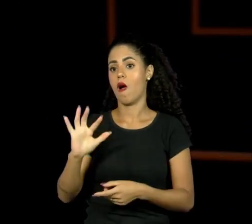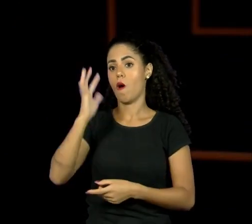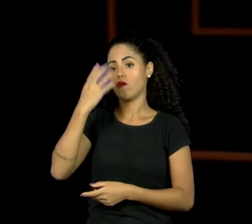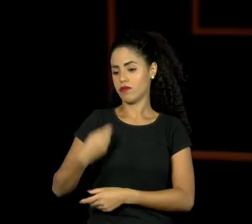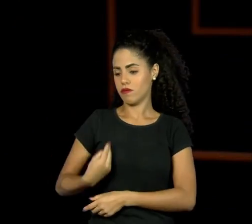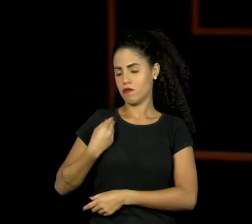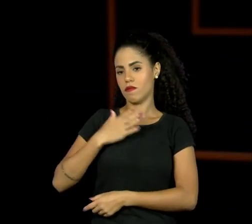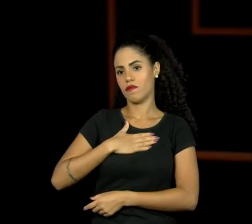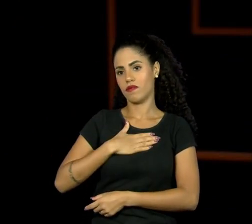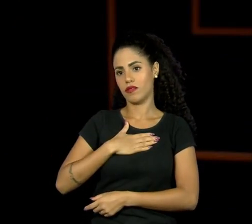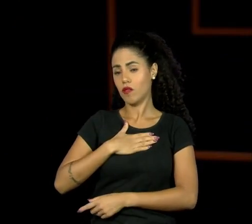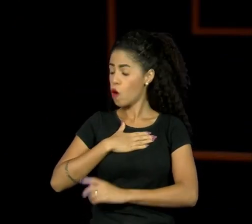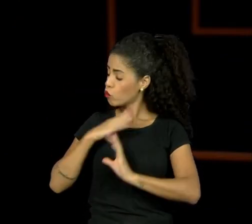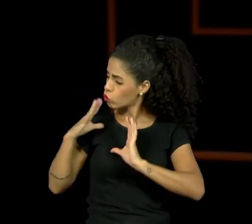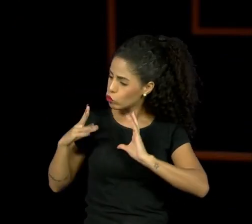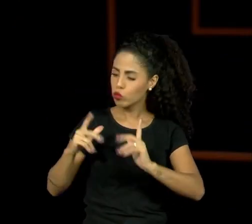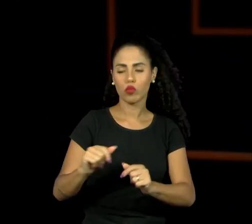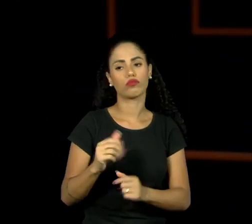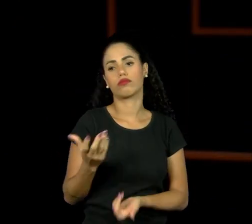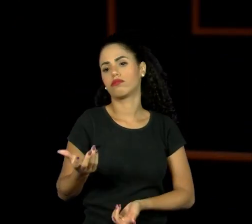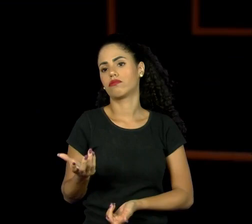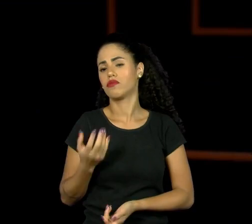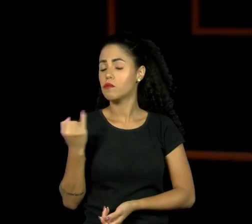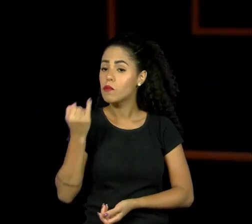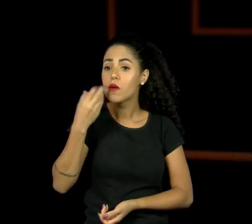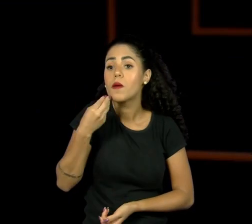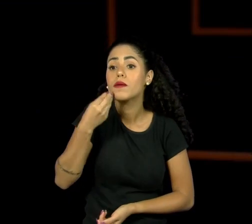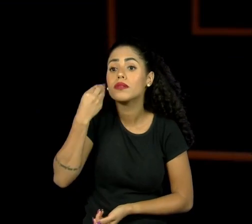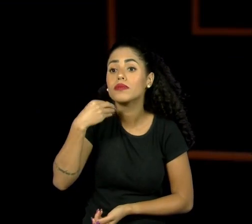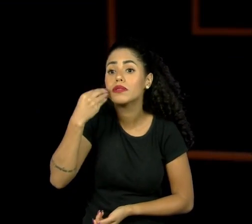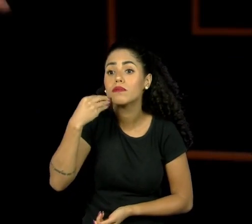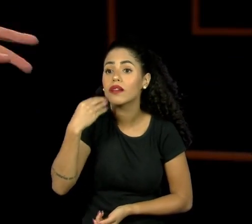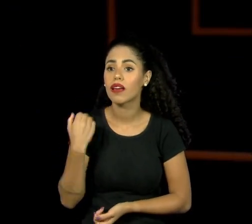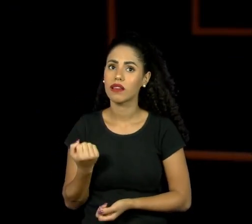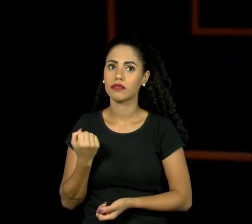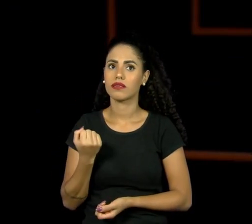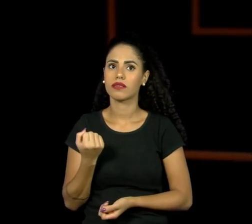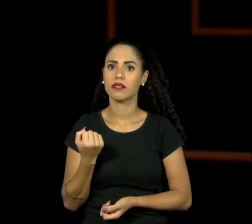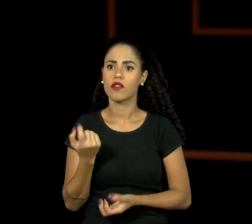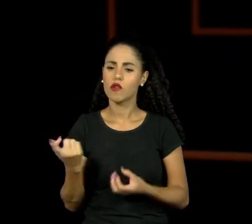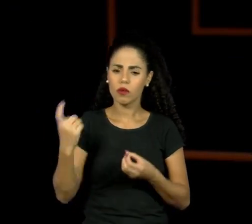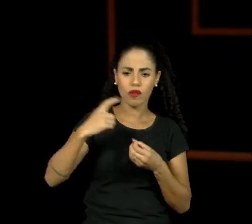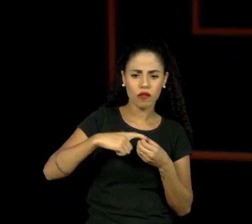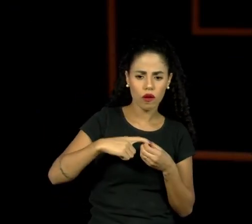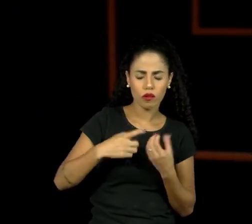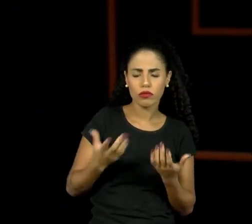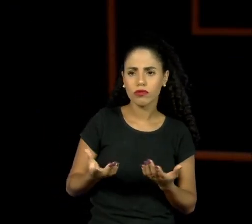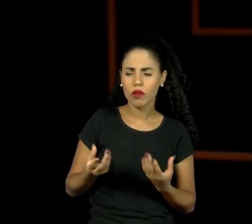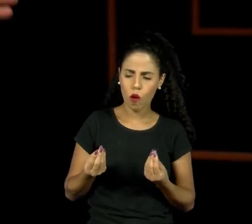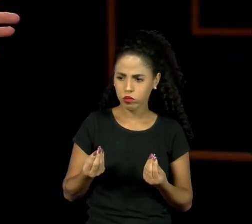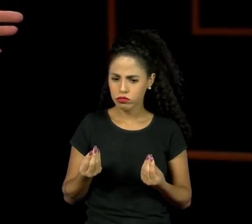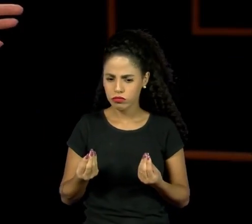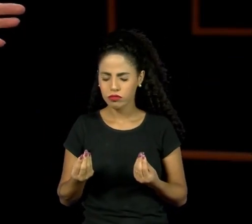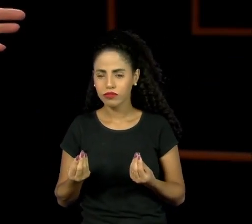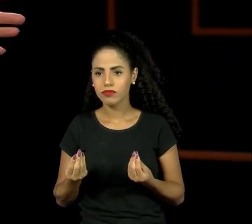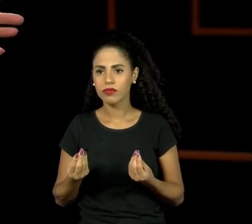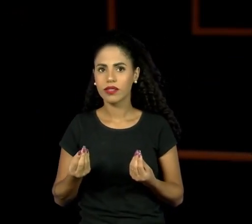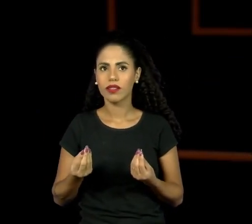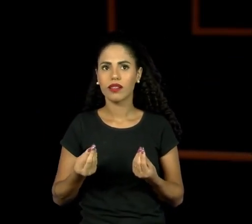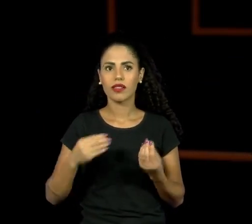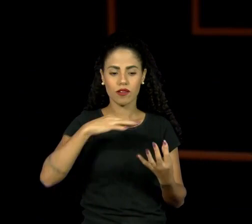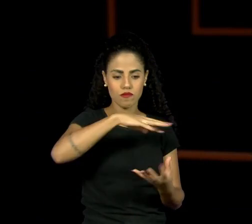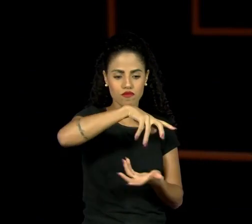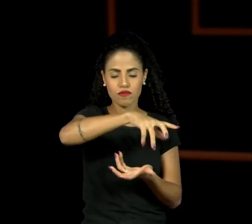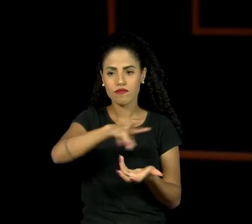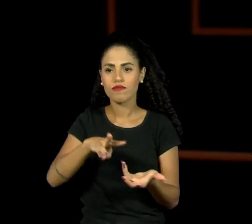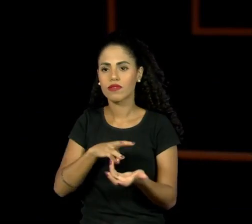assim, tudo para mim. Tipo assim, eu não volto ao normal da Terra nunca mais, porque não tem mais terra aqui. Tanto